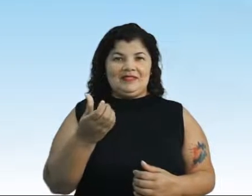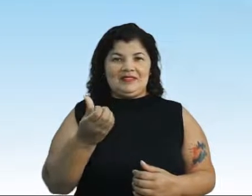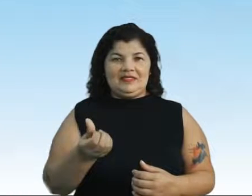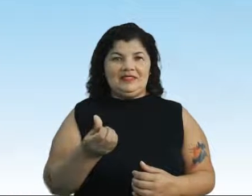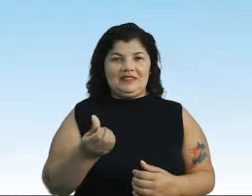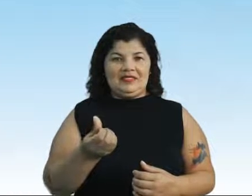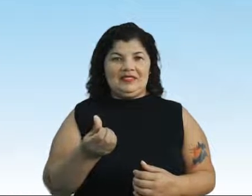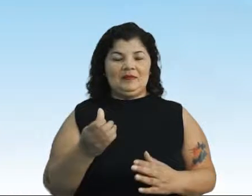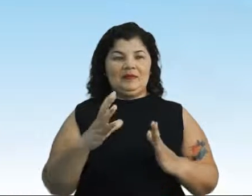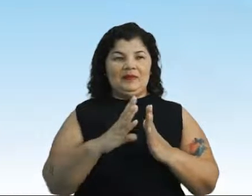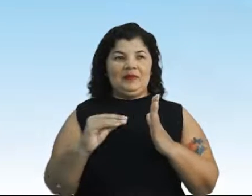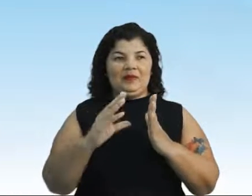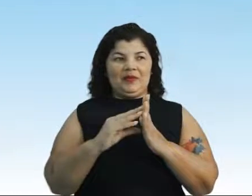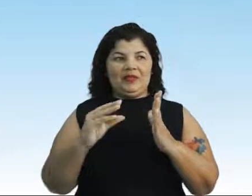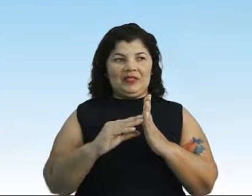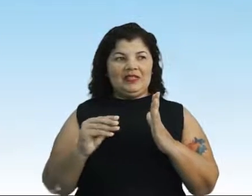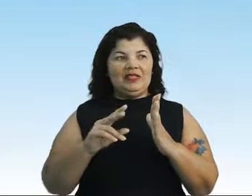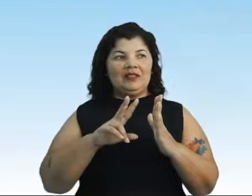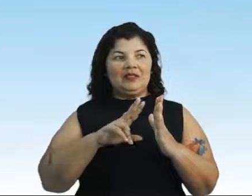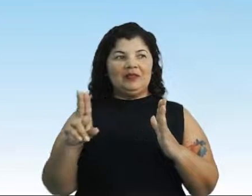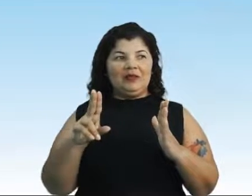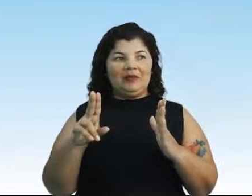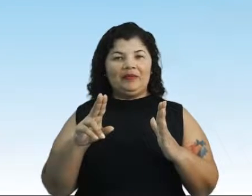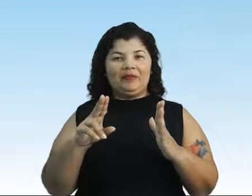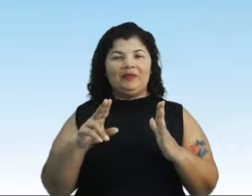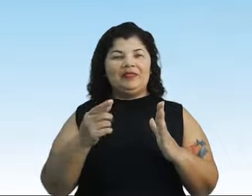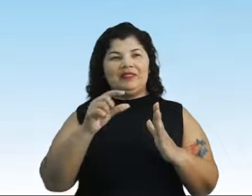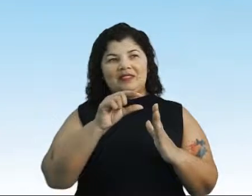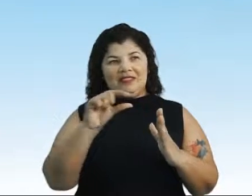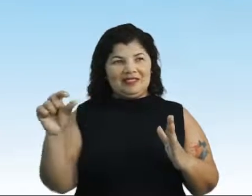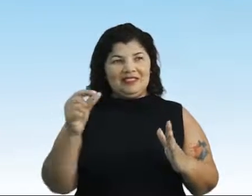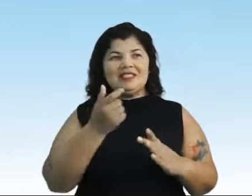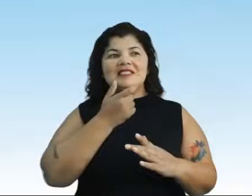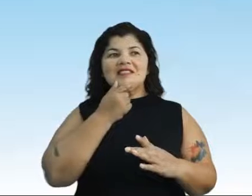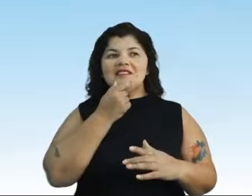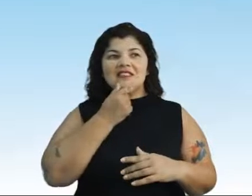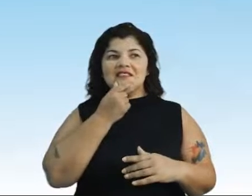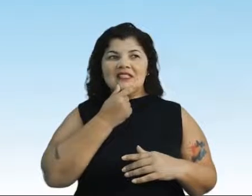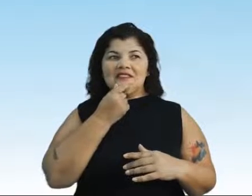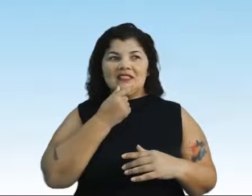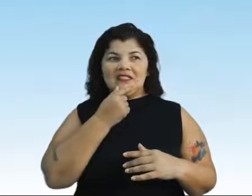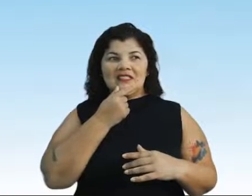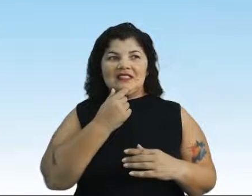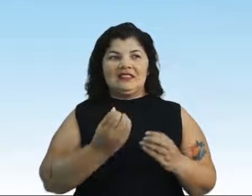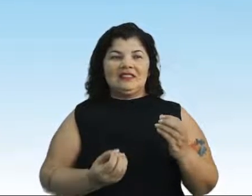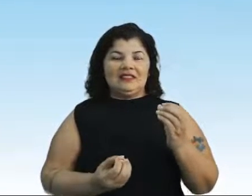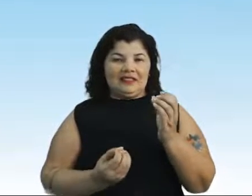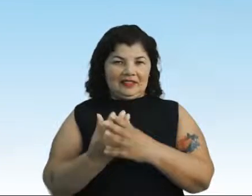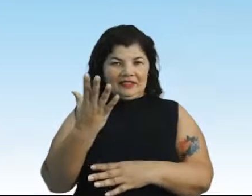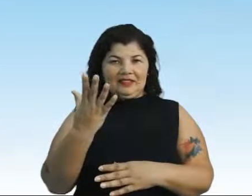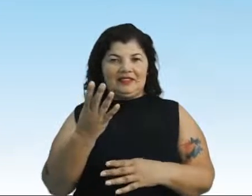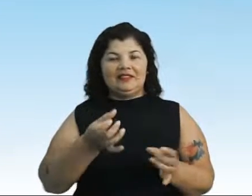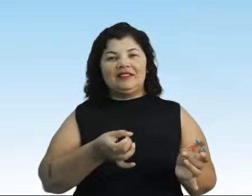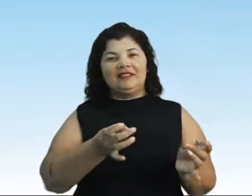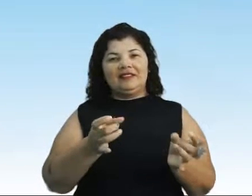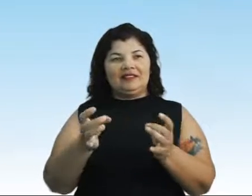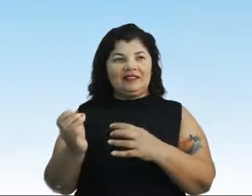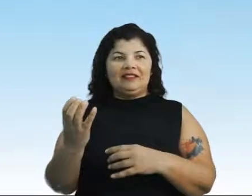1936, um modelo chamado de Wiener Mobile foi criado para anunciar e fazer venda